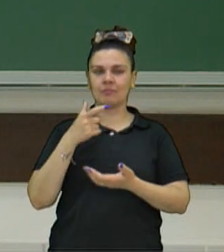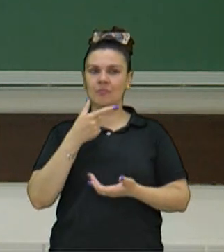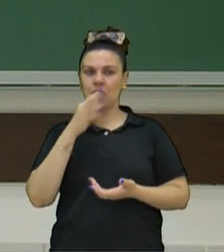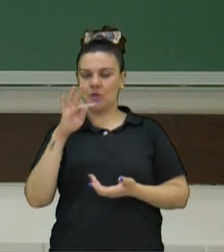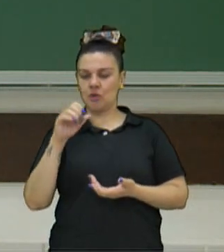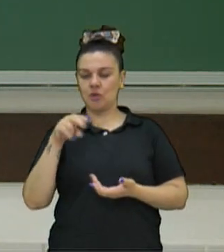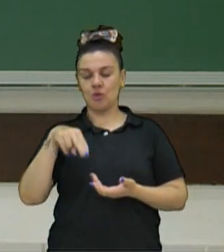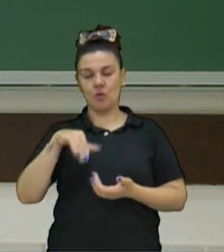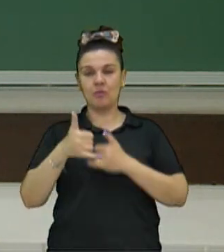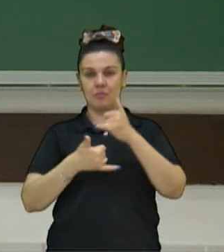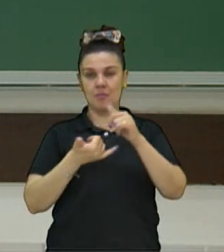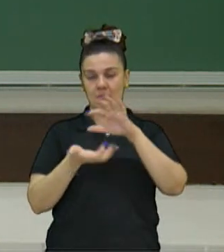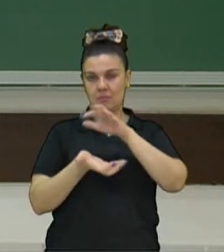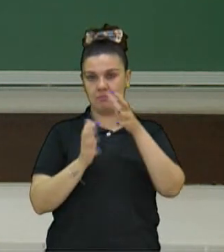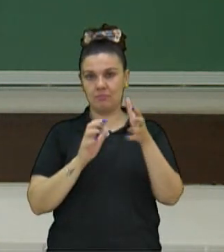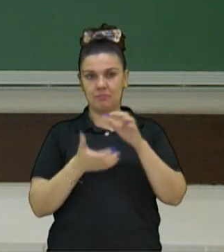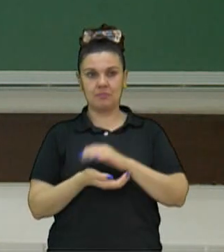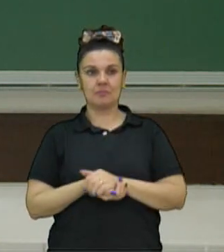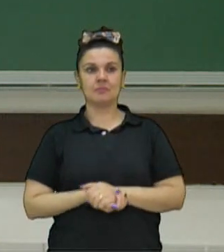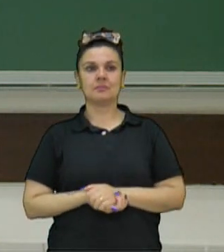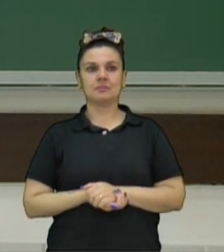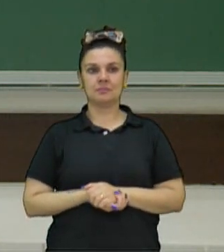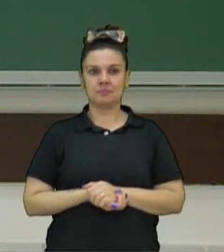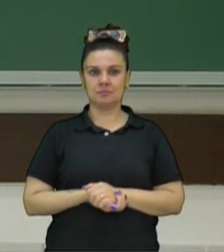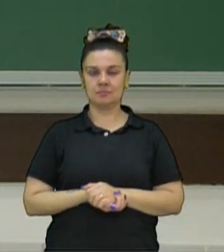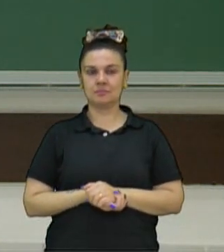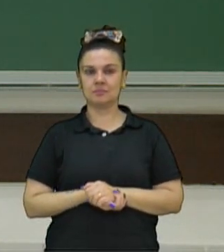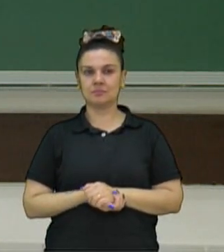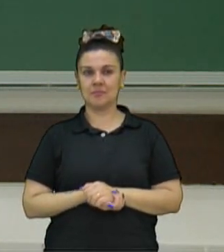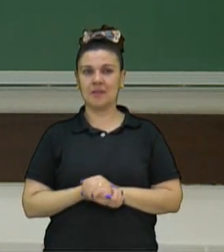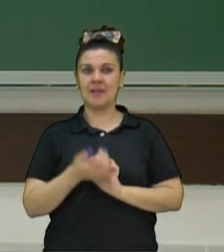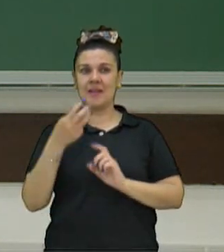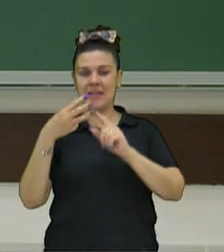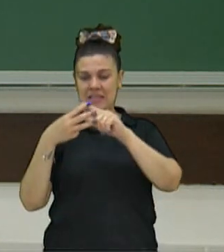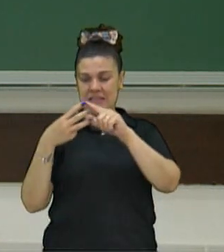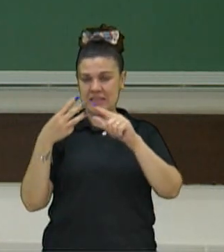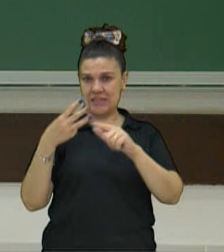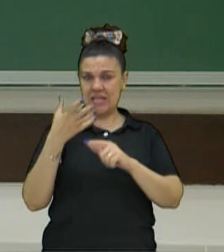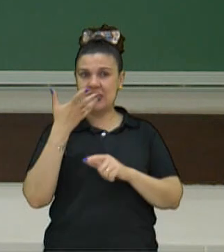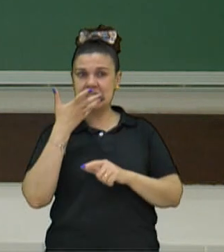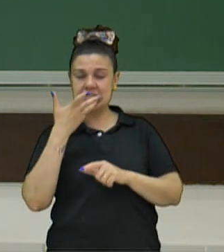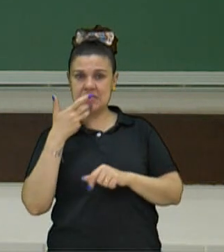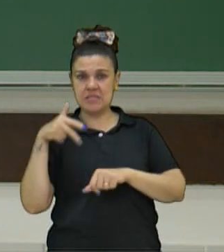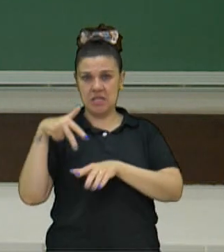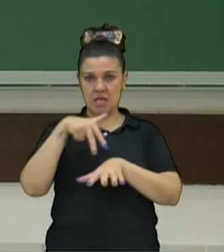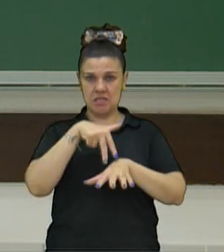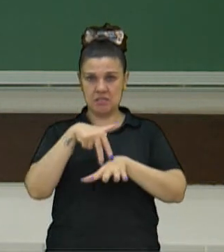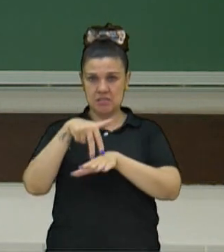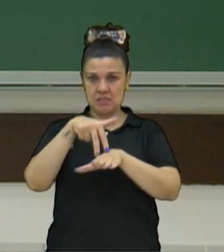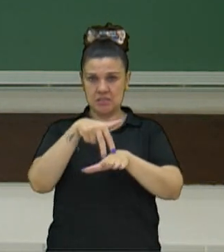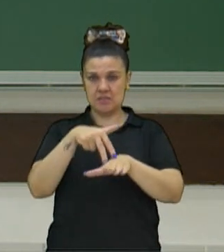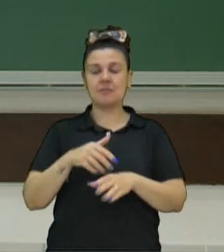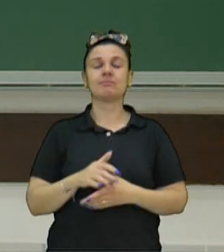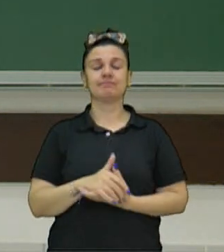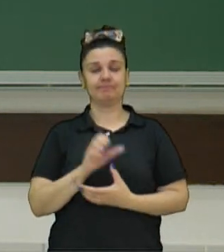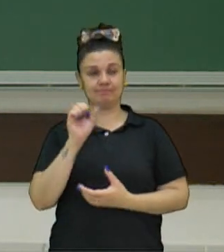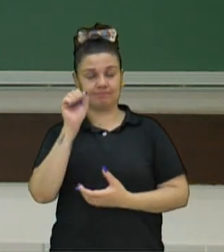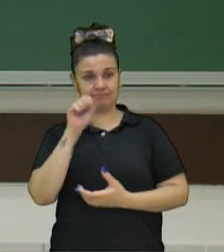Yes, true. Three kids surfed at the beach. Será que foram three? Vamos contar aqui comigo. One, two,